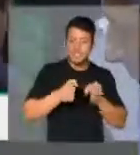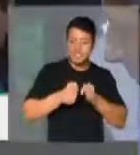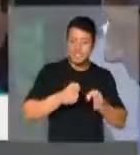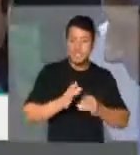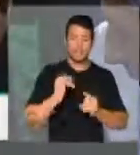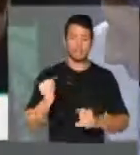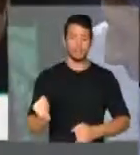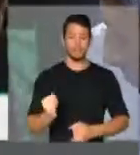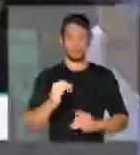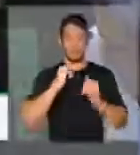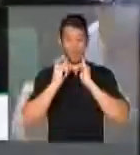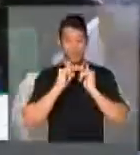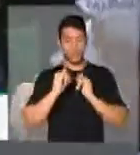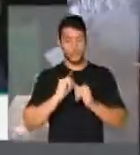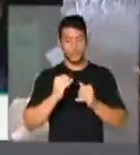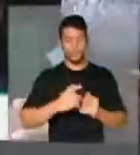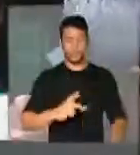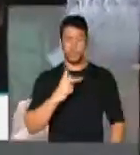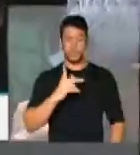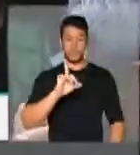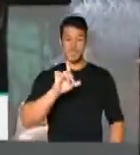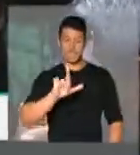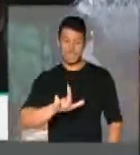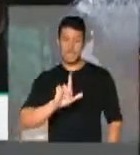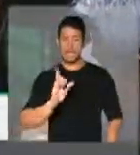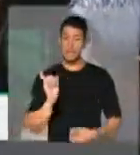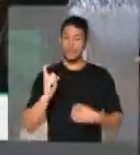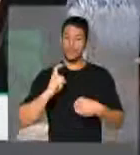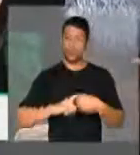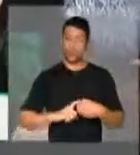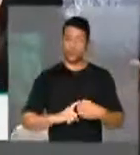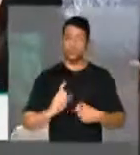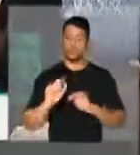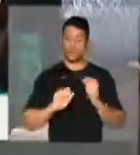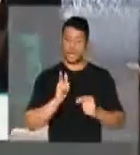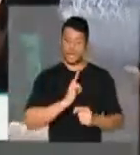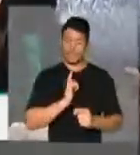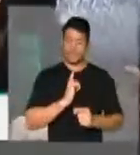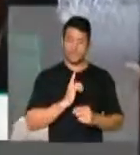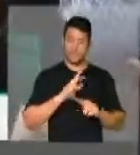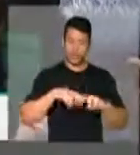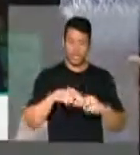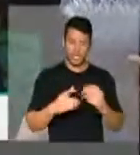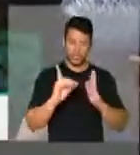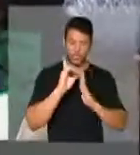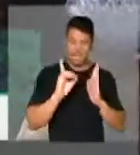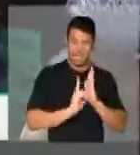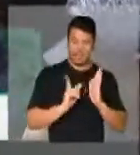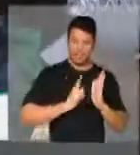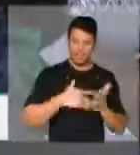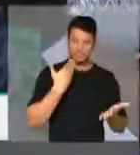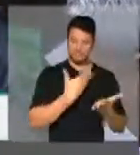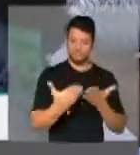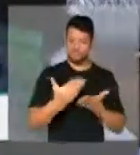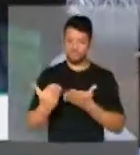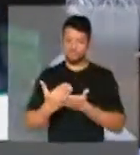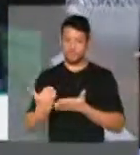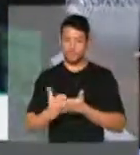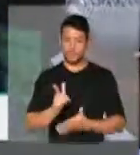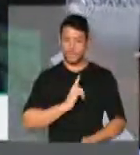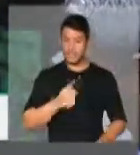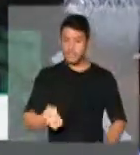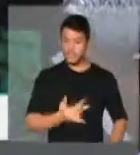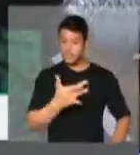PDL recupera o prejuízo causado pelo decreto que possibilita que centenas e centenas de